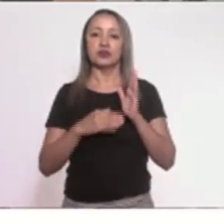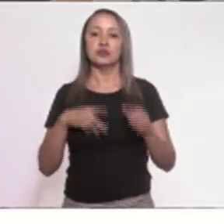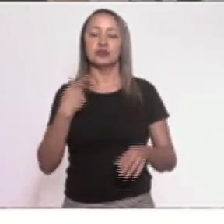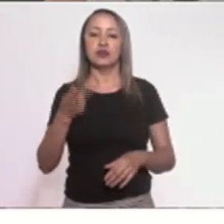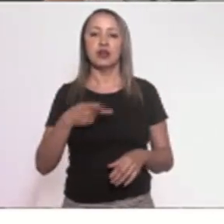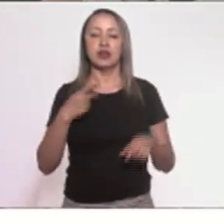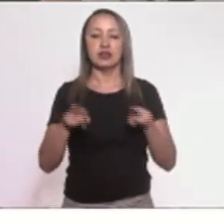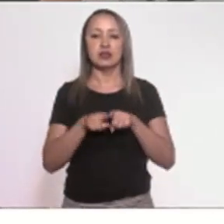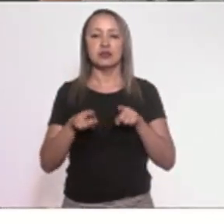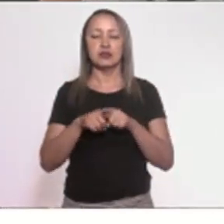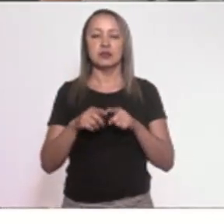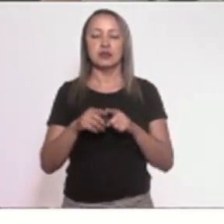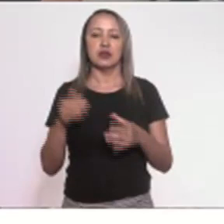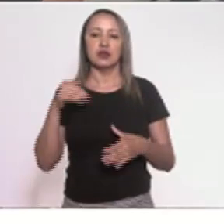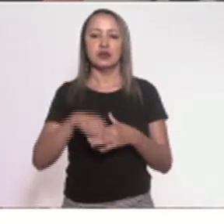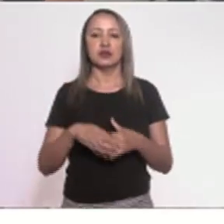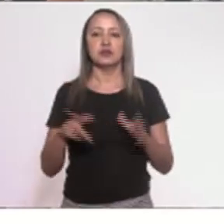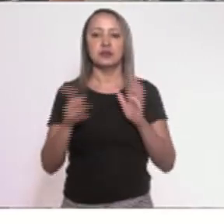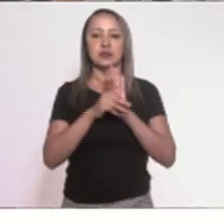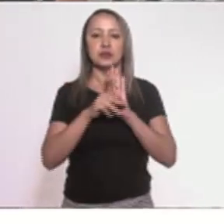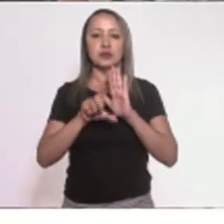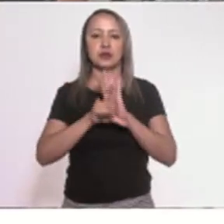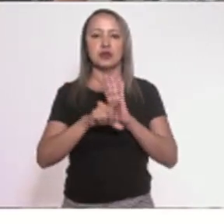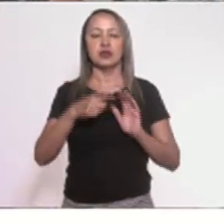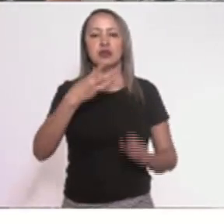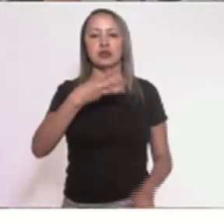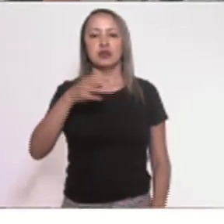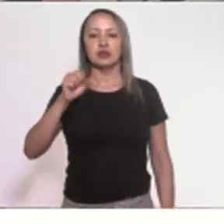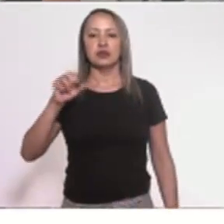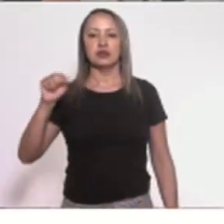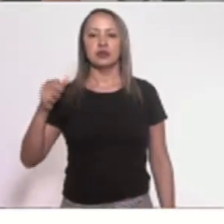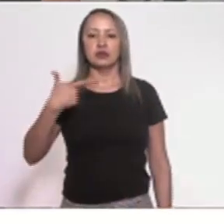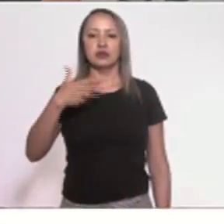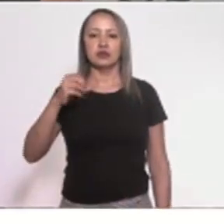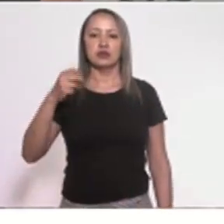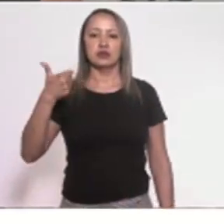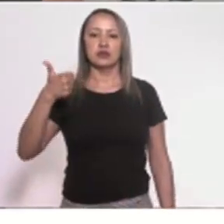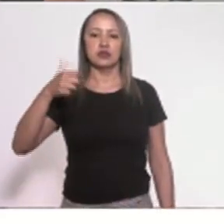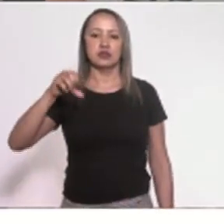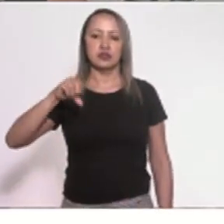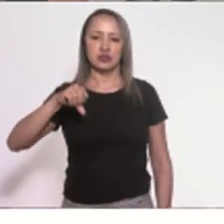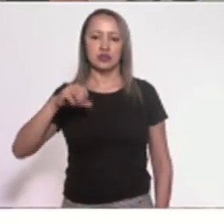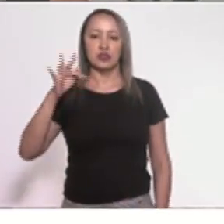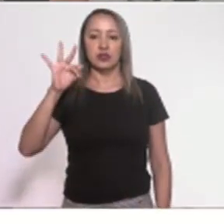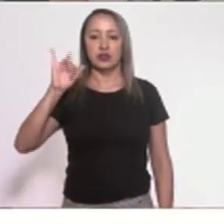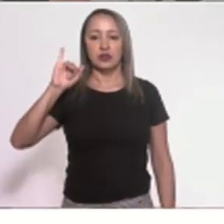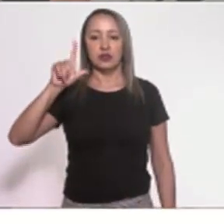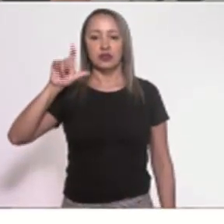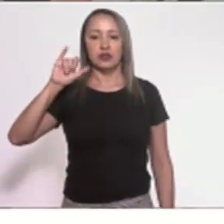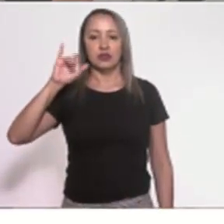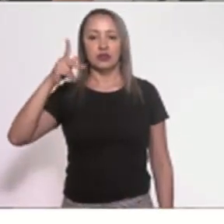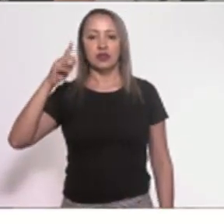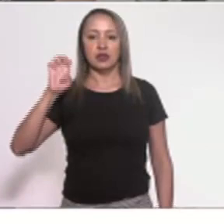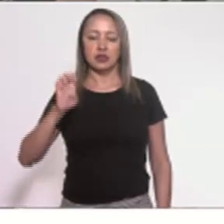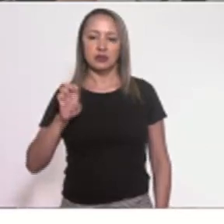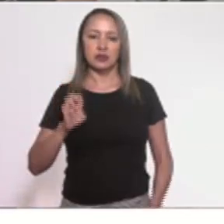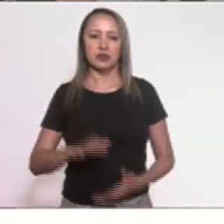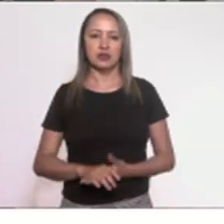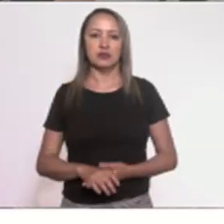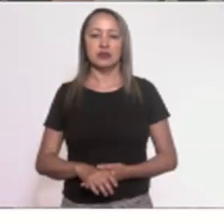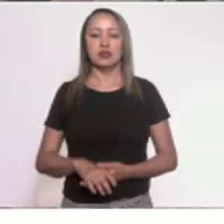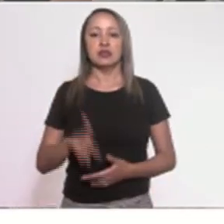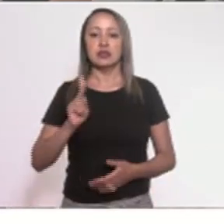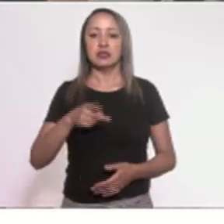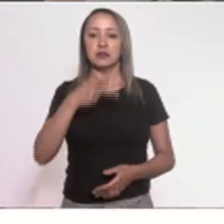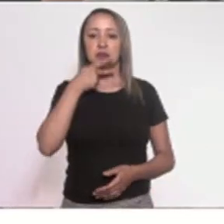o voto no projeto 388 de 2019, de autoria do deputado Felipe Poubel, da qual toda a bancada do